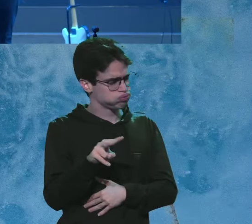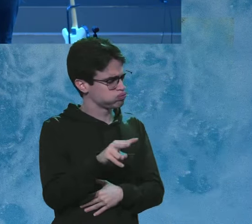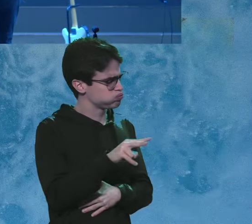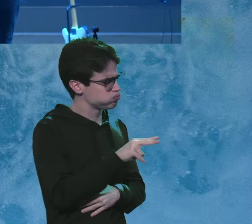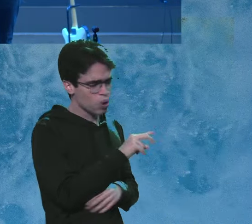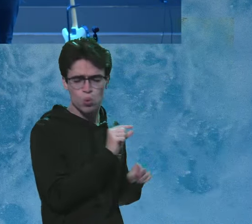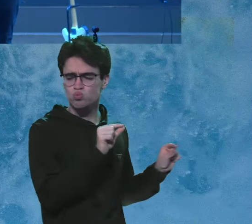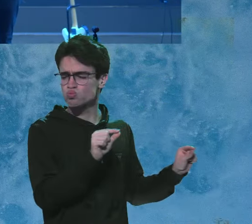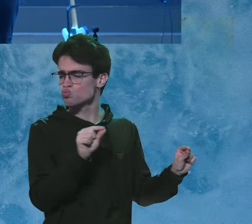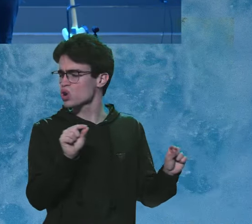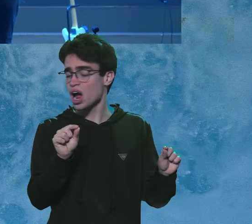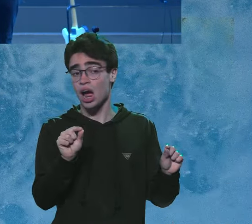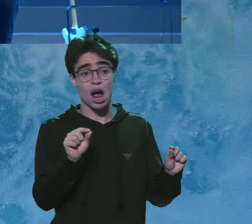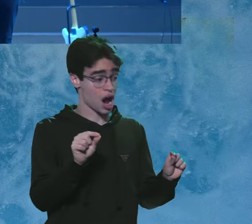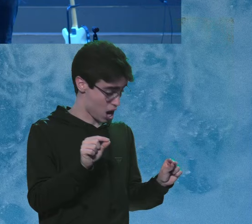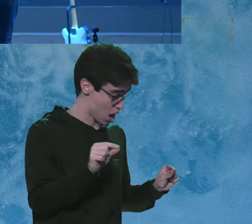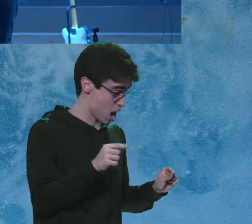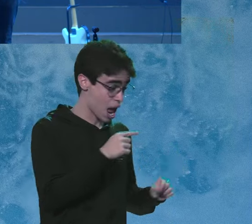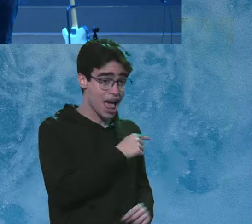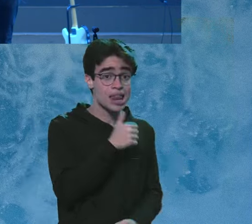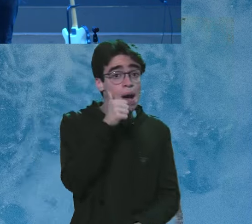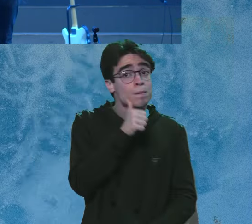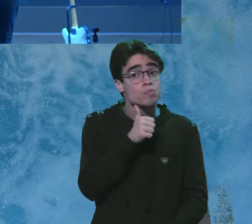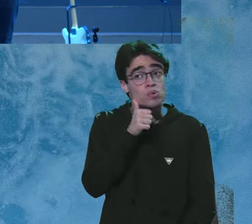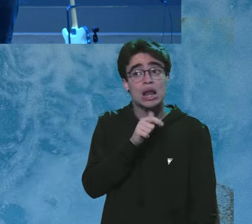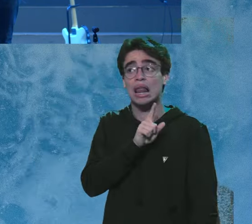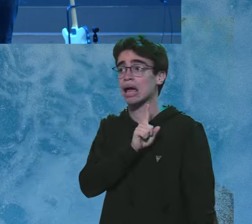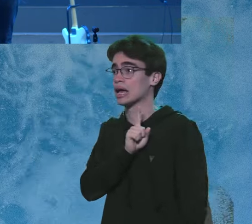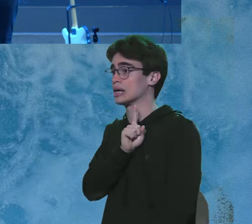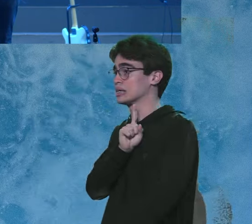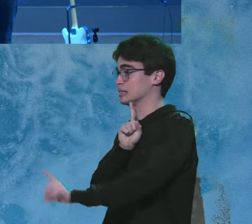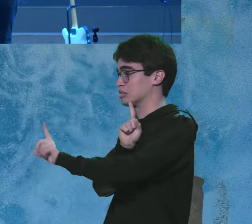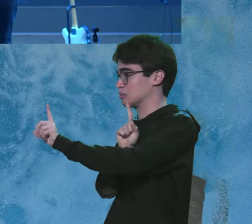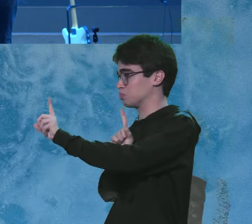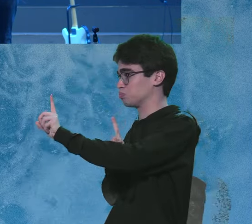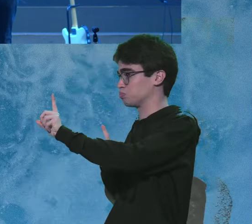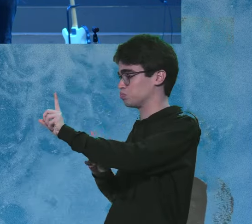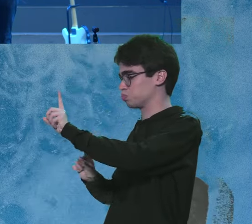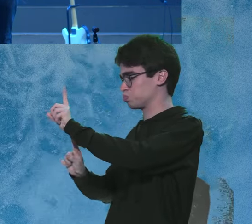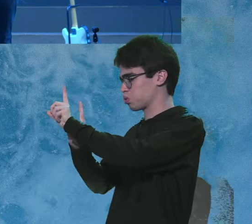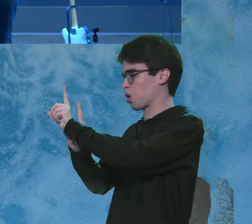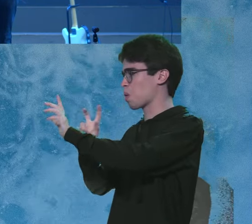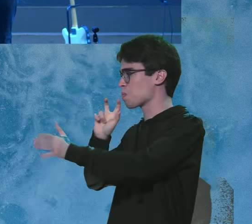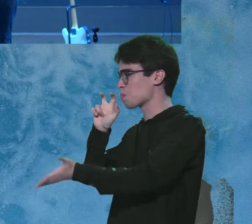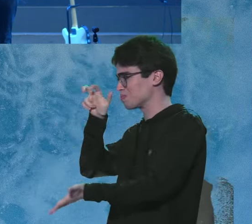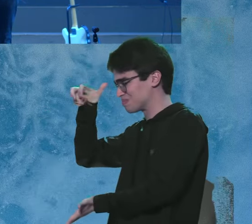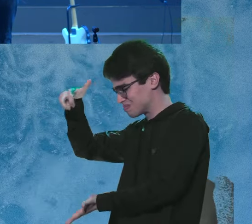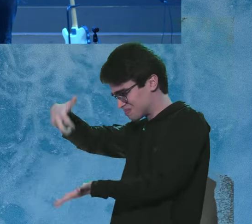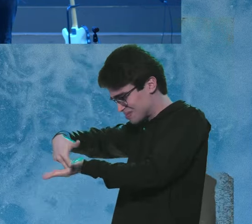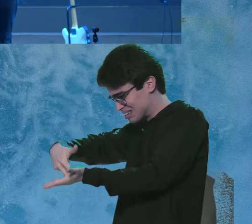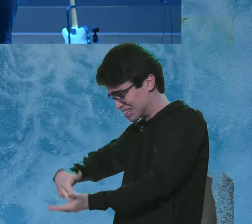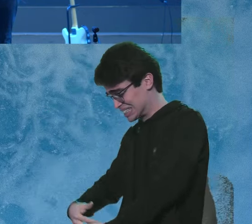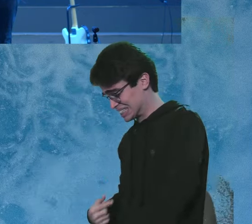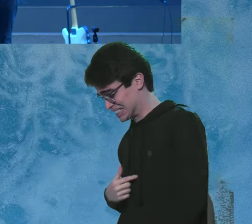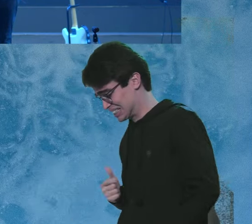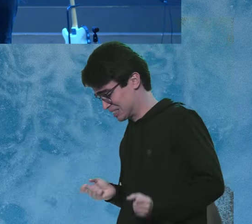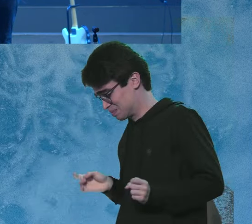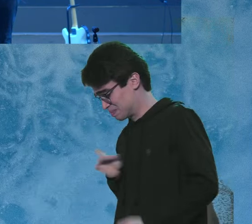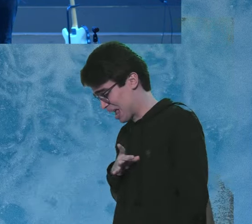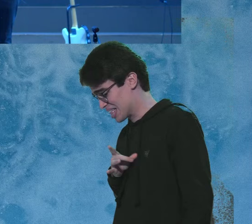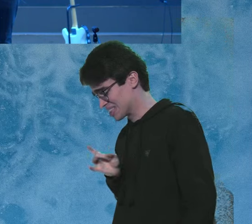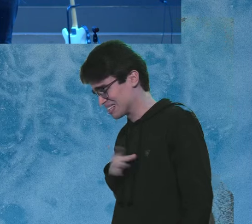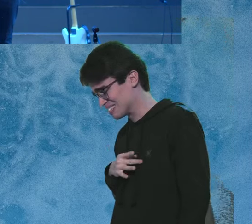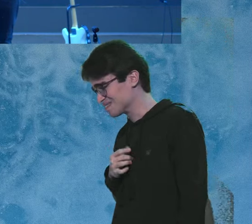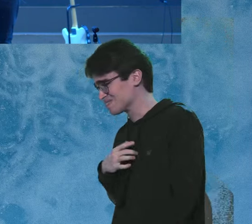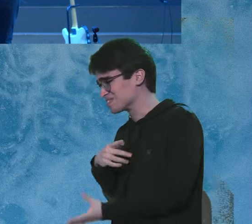A mulher, sabendo o que lhe tinha acontecido, aproximou-se, prostrou-se aos seus pés e, tremendo de medo, contou-lhe toda